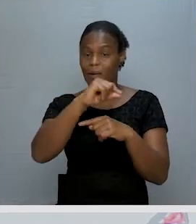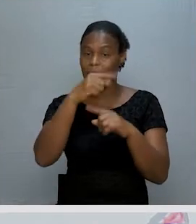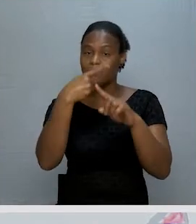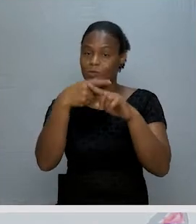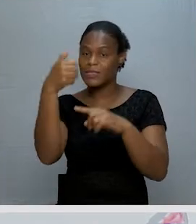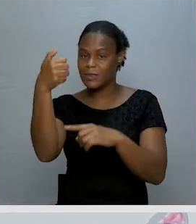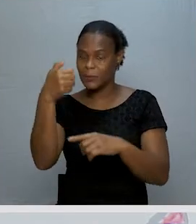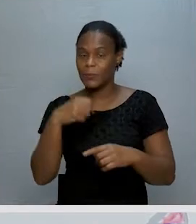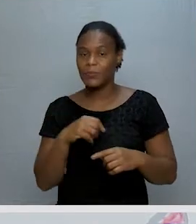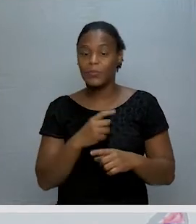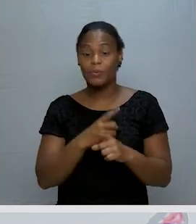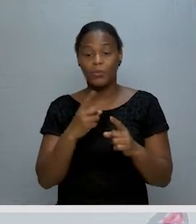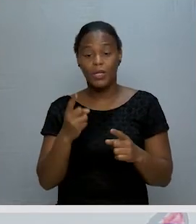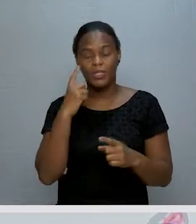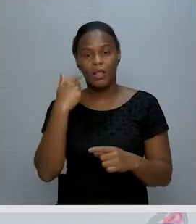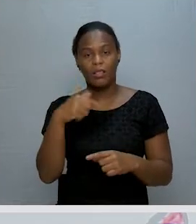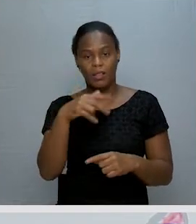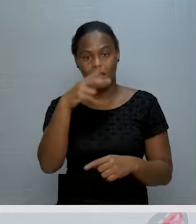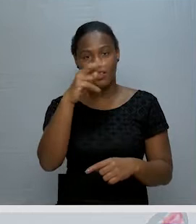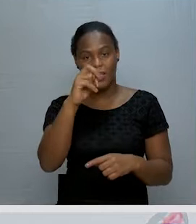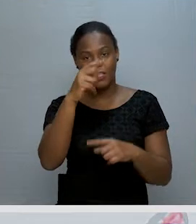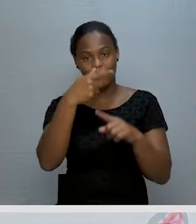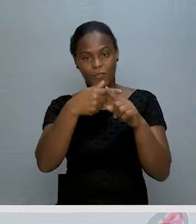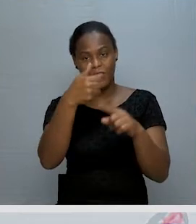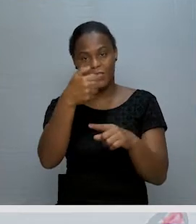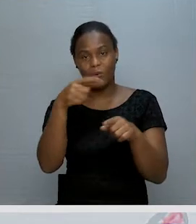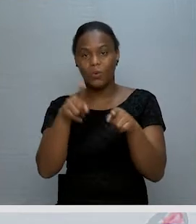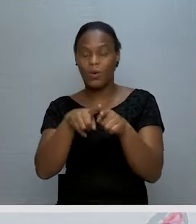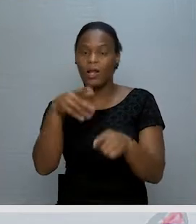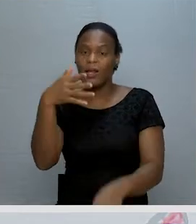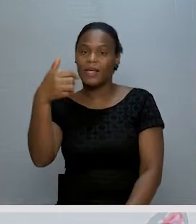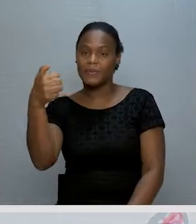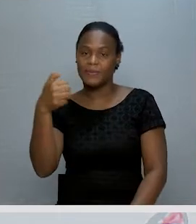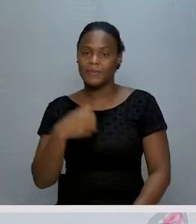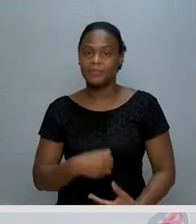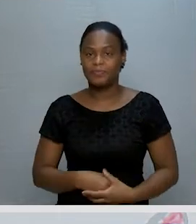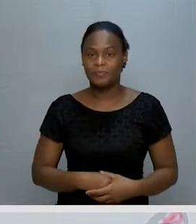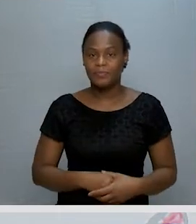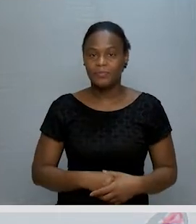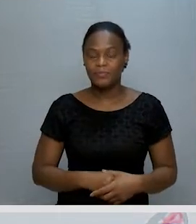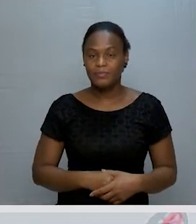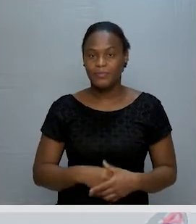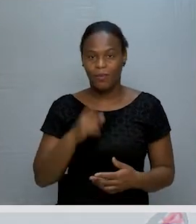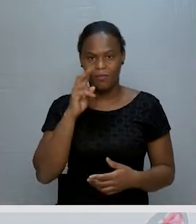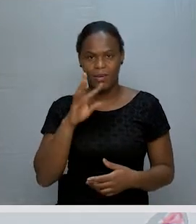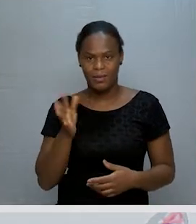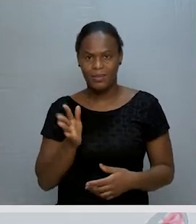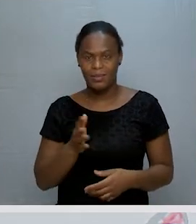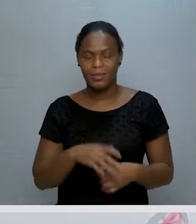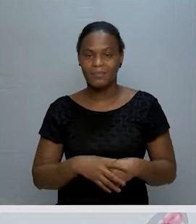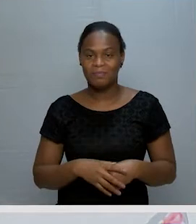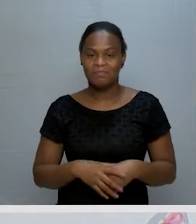o numerador por 5. Por isso apareceu 3 vezes 5, apareceu 15.